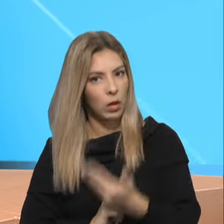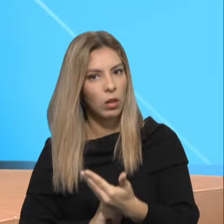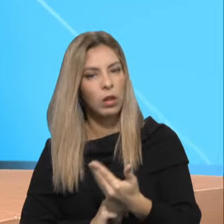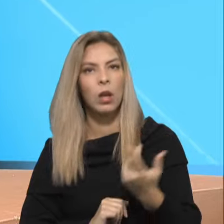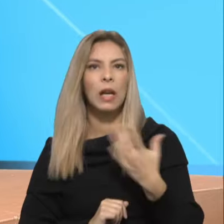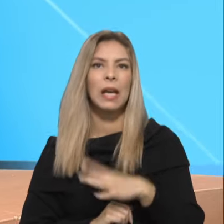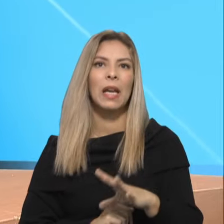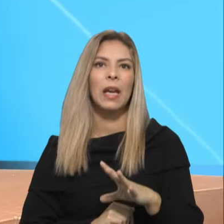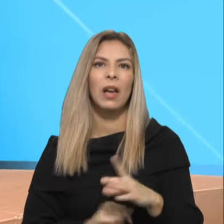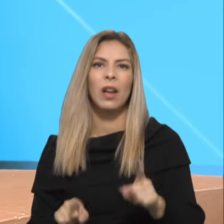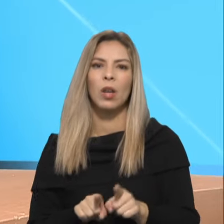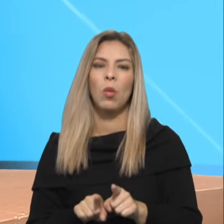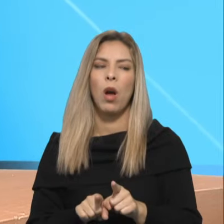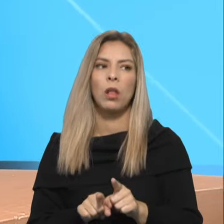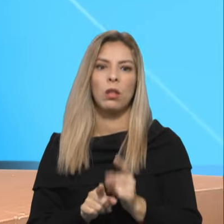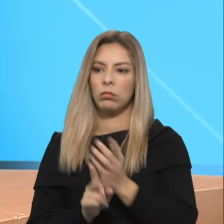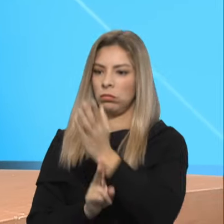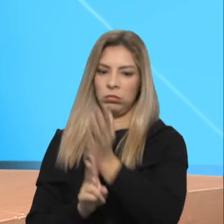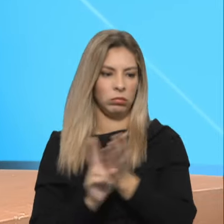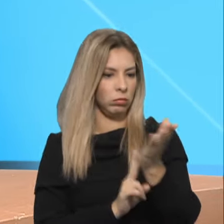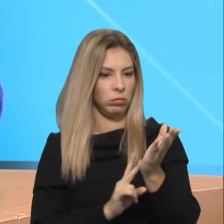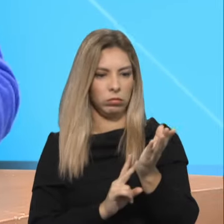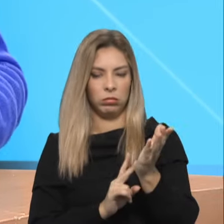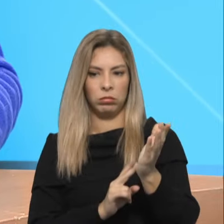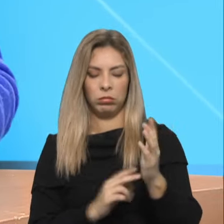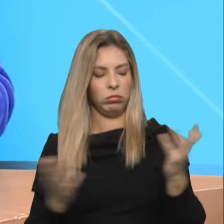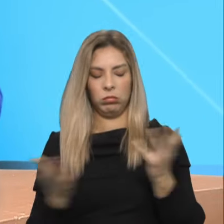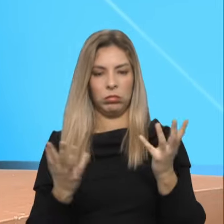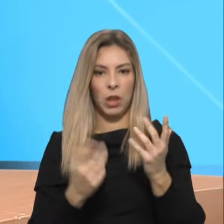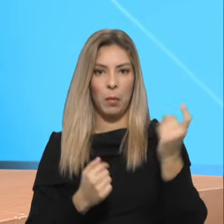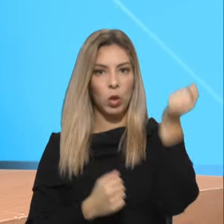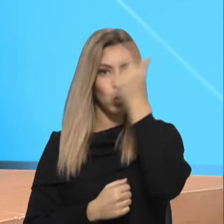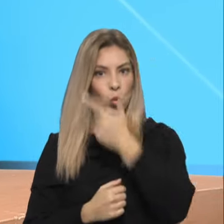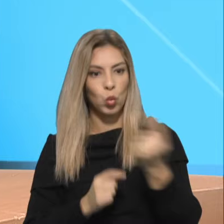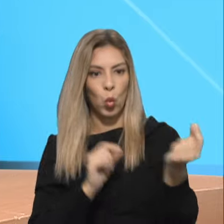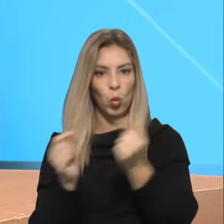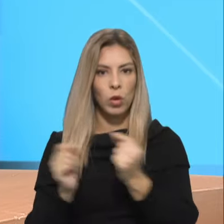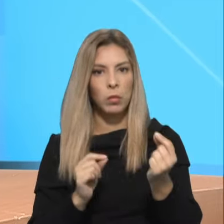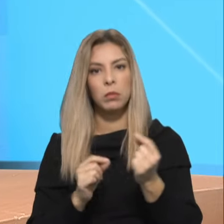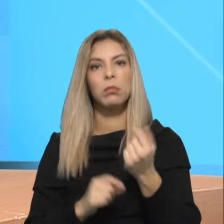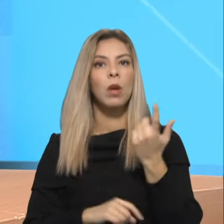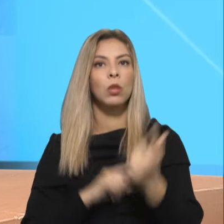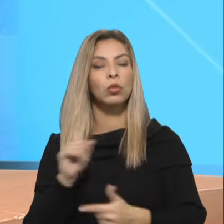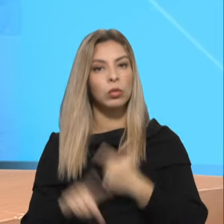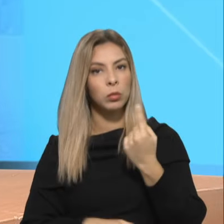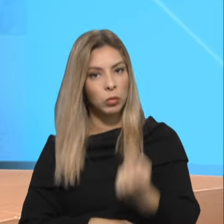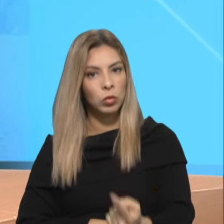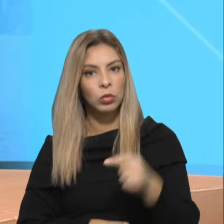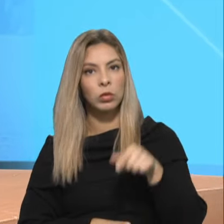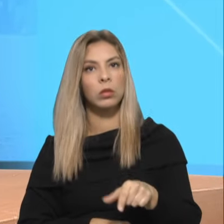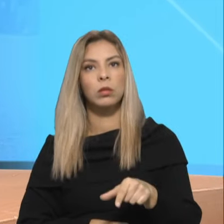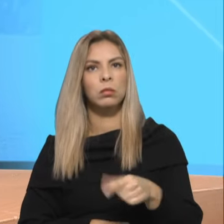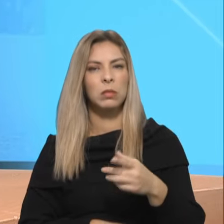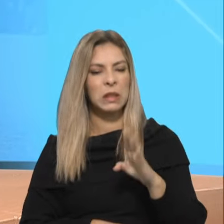partir um cabelo em dois, do ponto de vista da discussão teológica. E só, finalmente, com Duns Scoto, é que, quando nós chegamos por